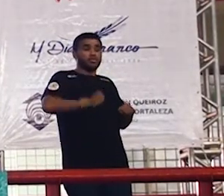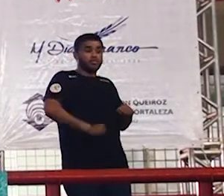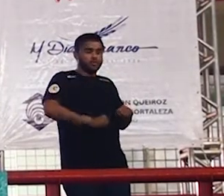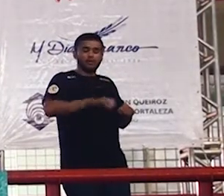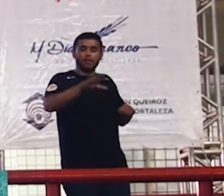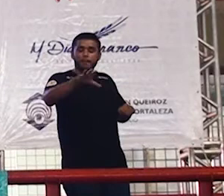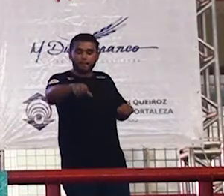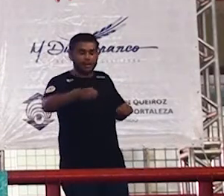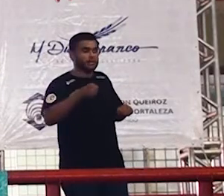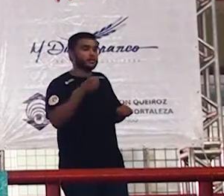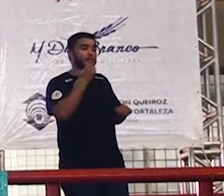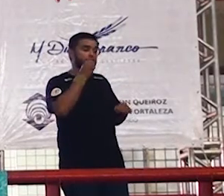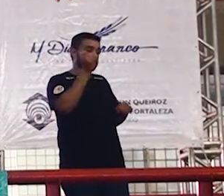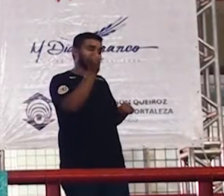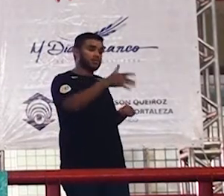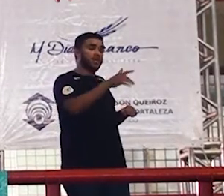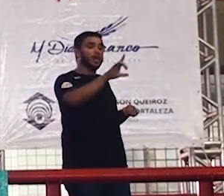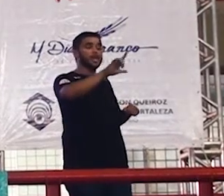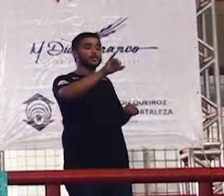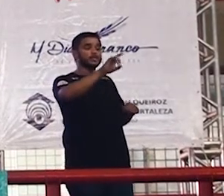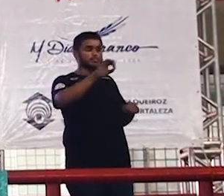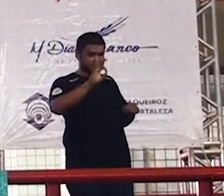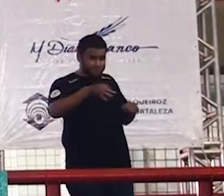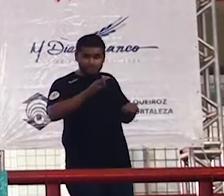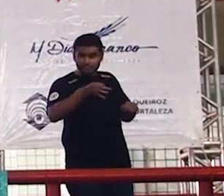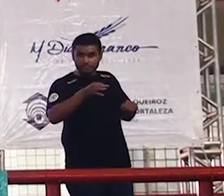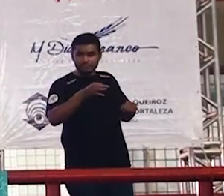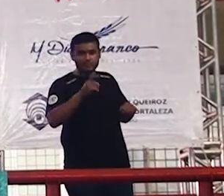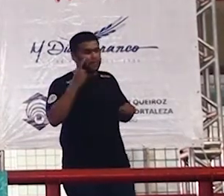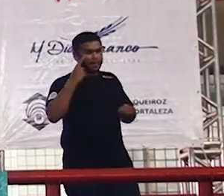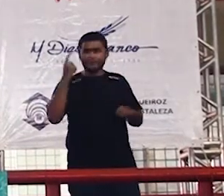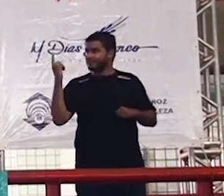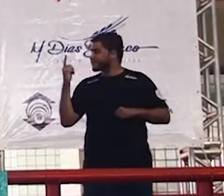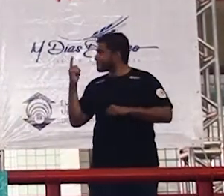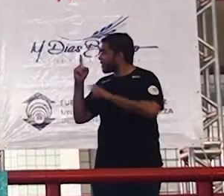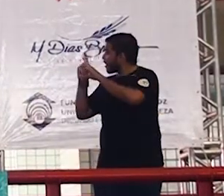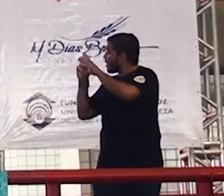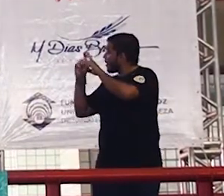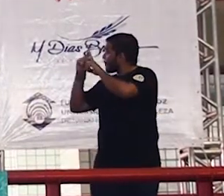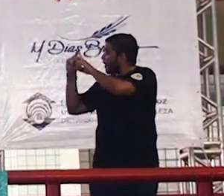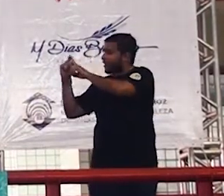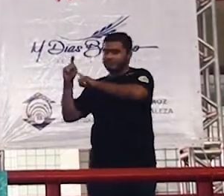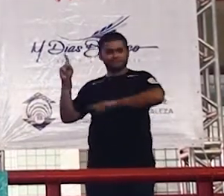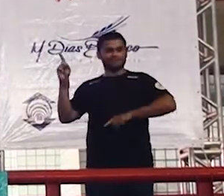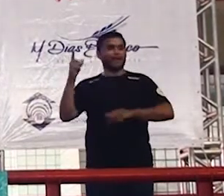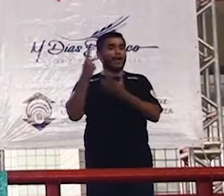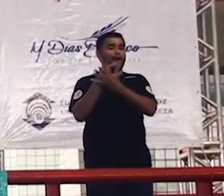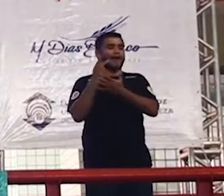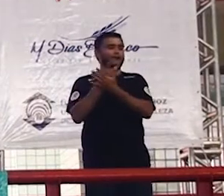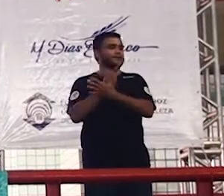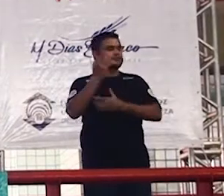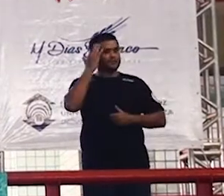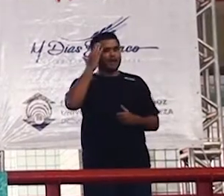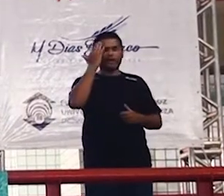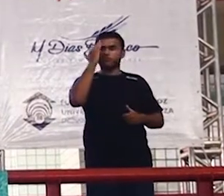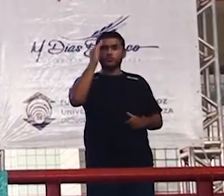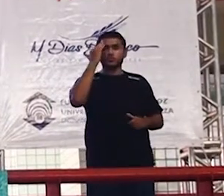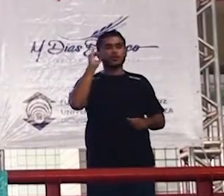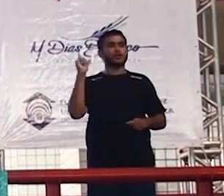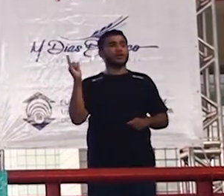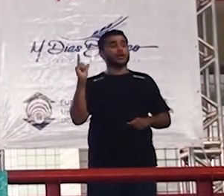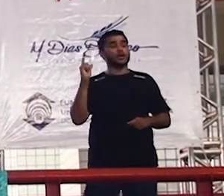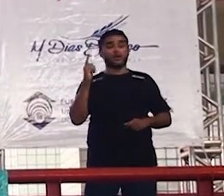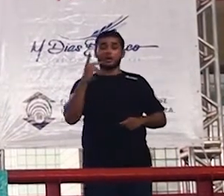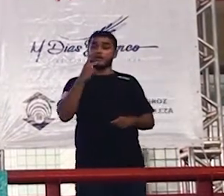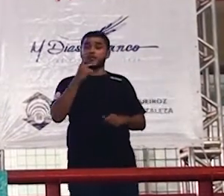cão. Ok, eu entendi o que ele quis dizer, mas foi isso que ele disse? Não. Entre o que eu quero dizer e o que